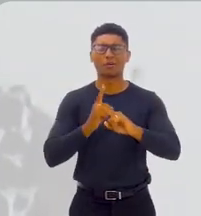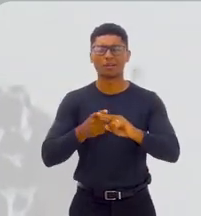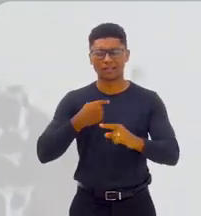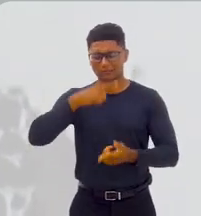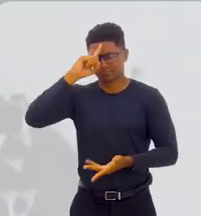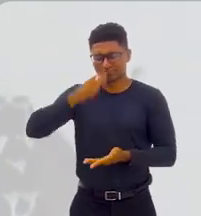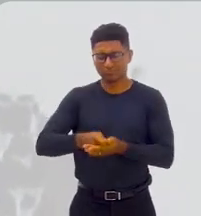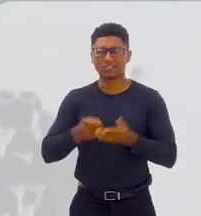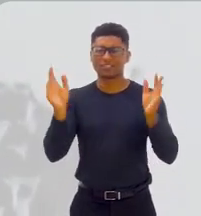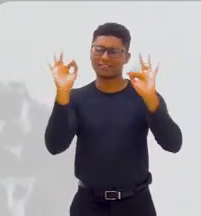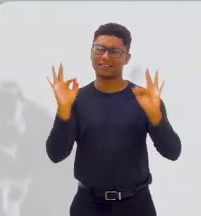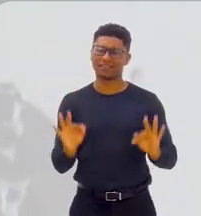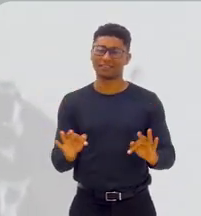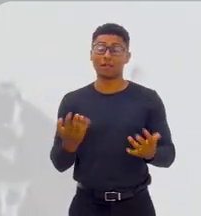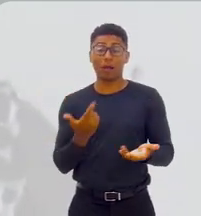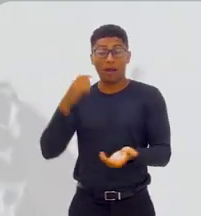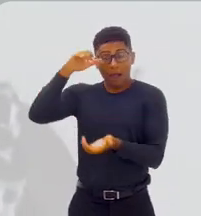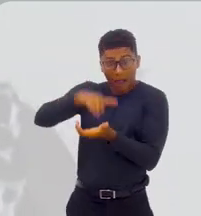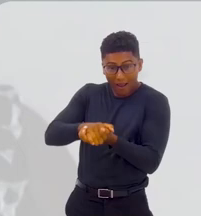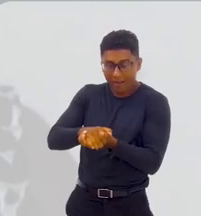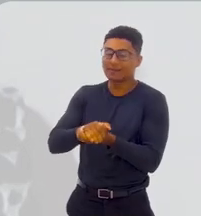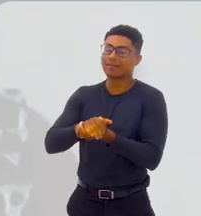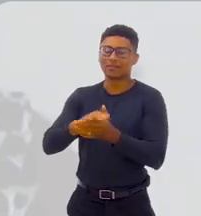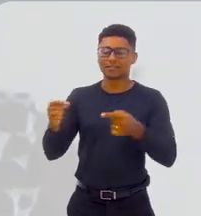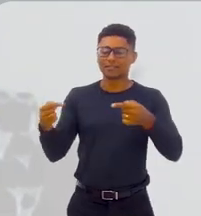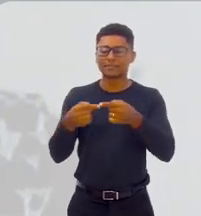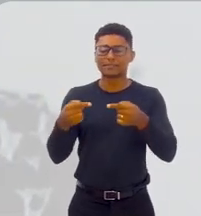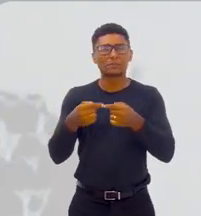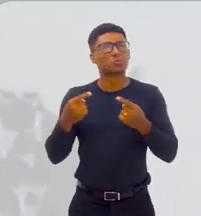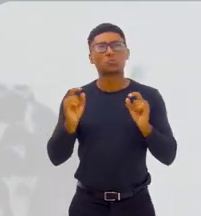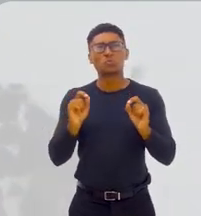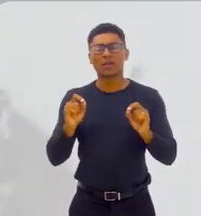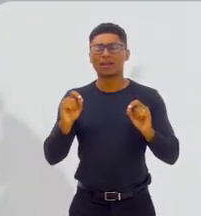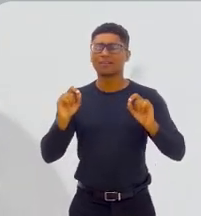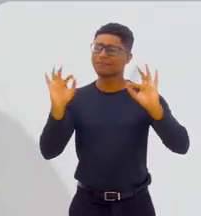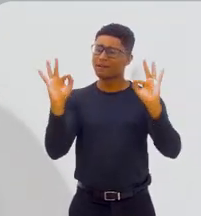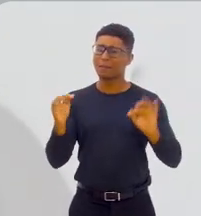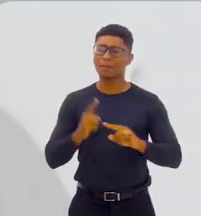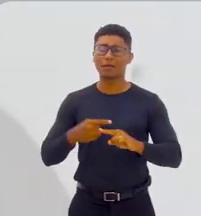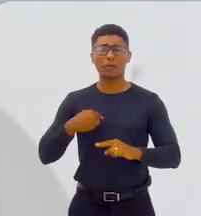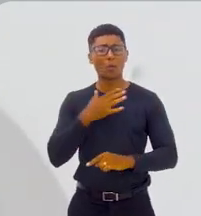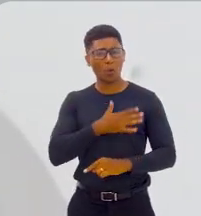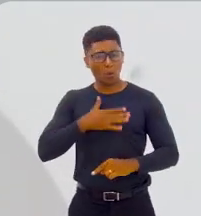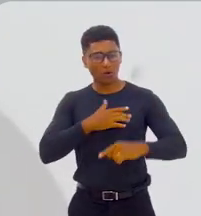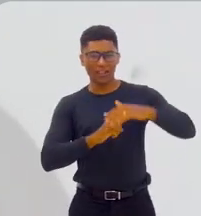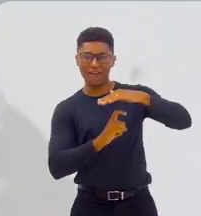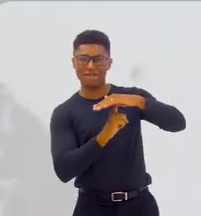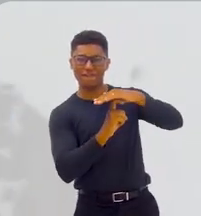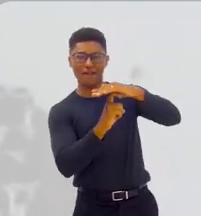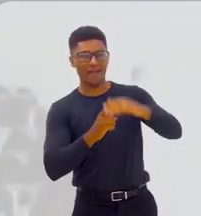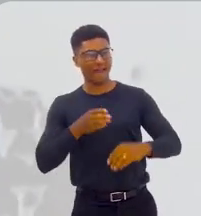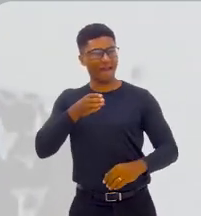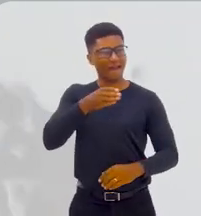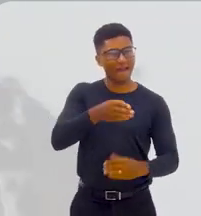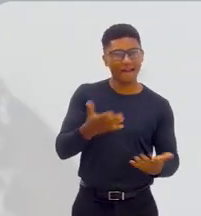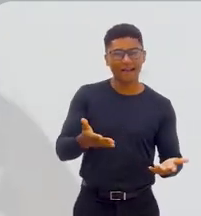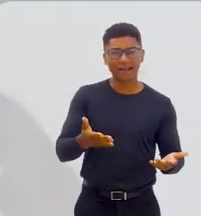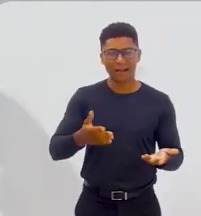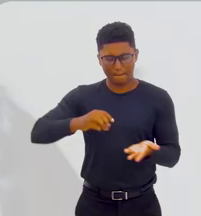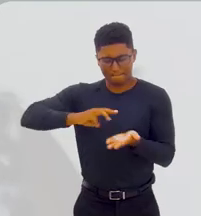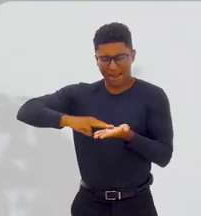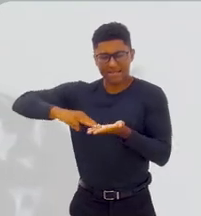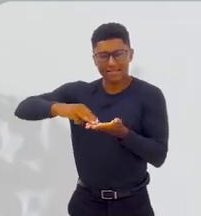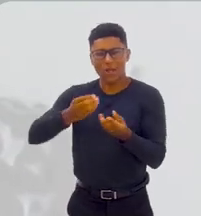decidi na vida, é ser feliz. E casar, para mim, é ser feliz, porque eu gosto de ir para feira, eu gosto de comer pastel e tomar caldo de cana,